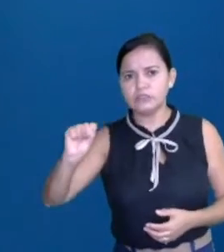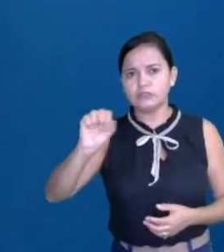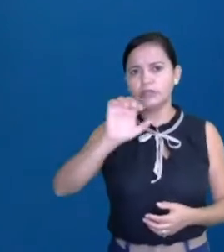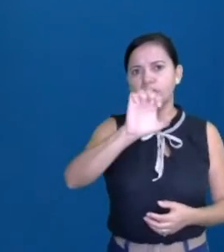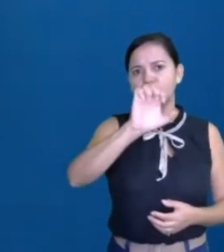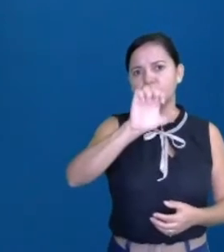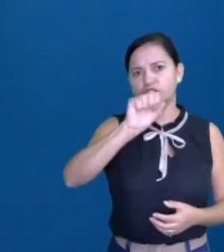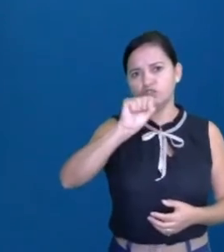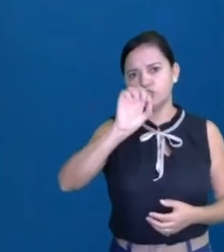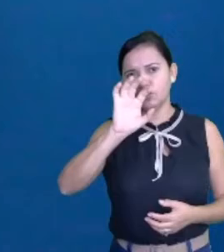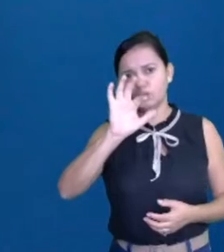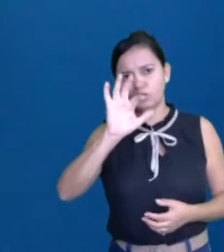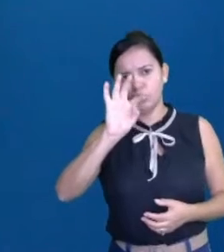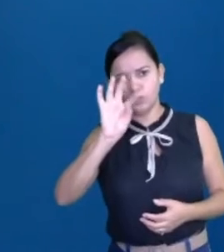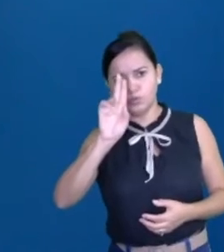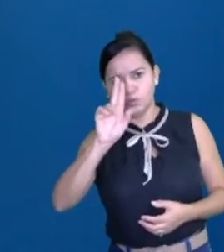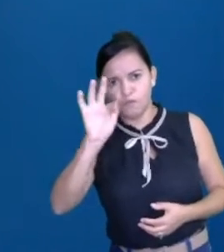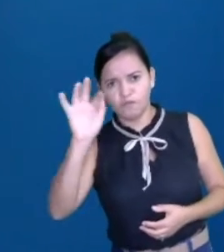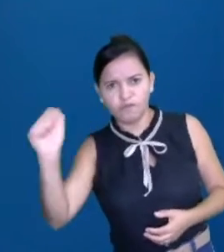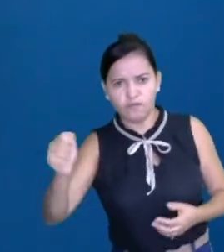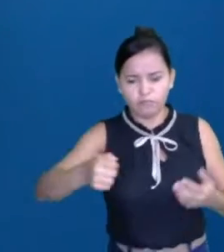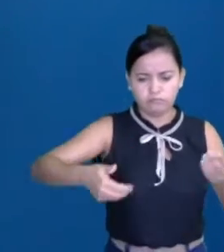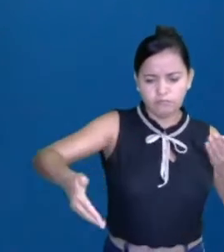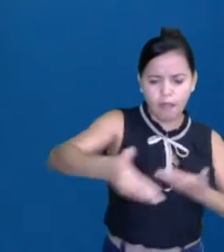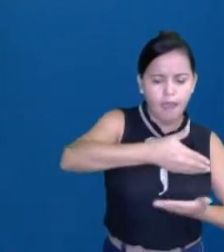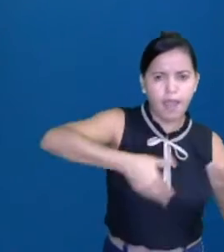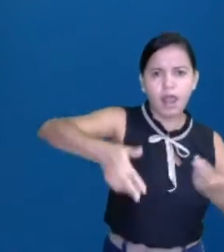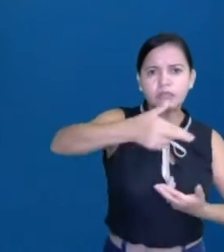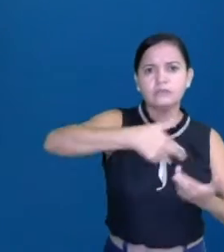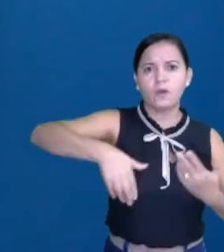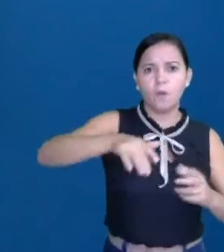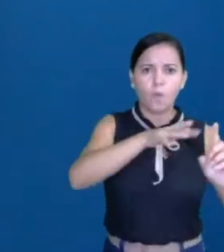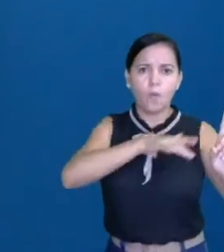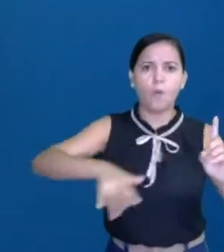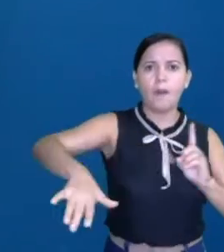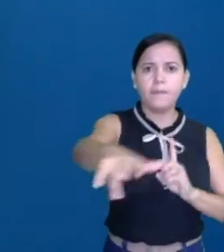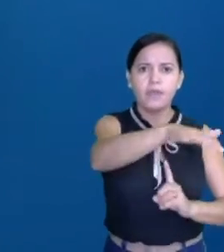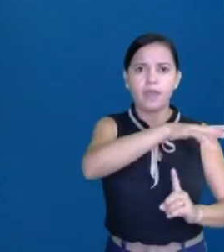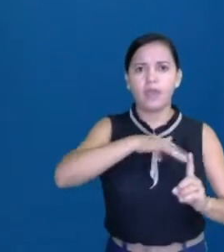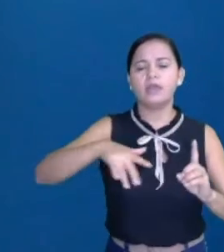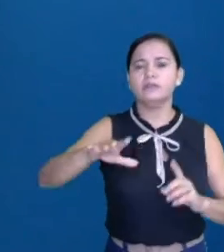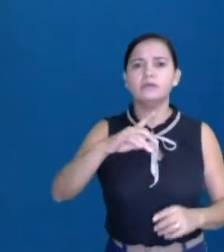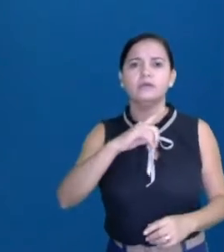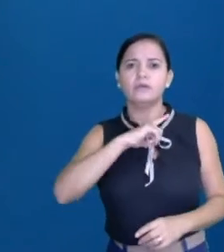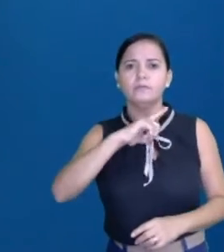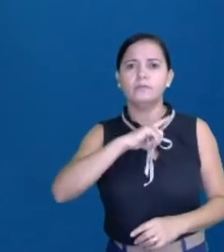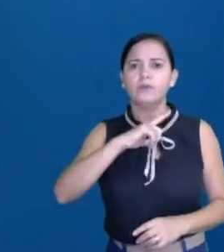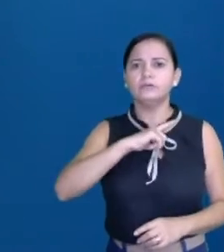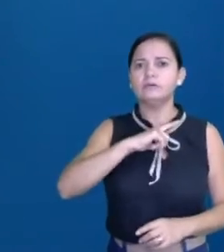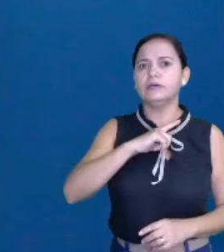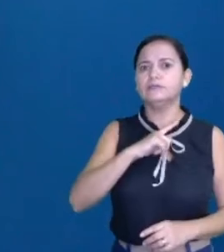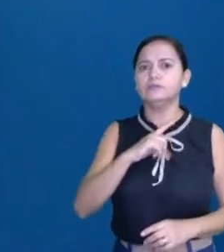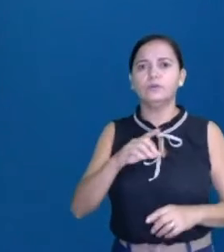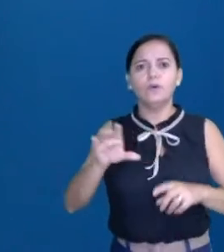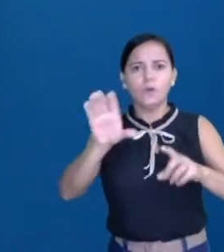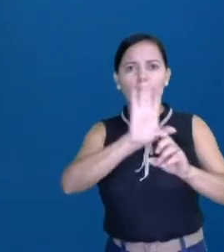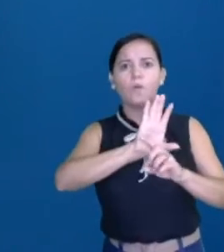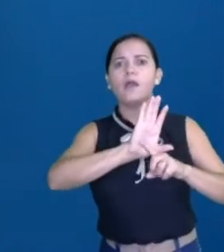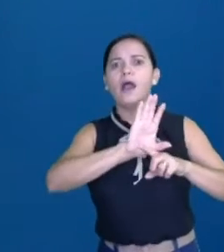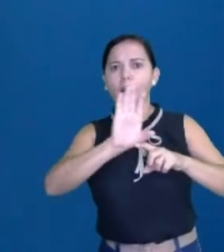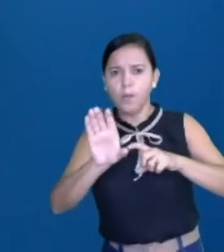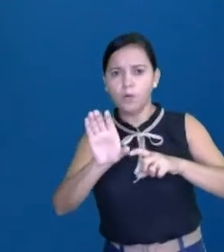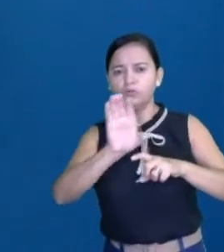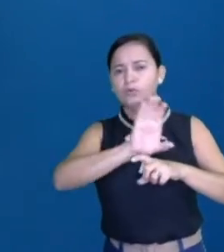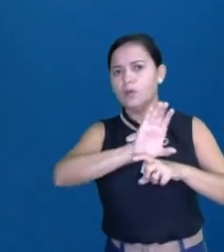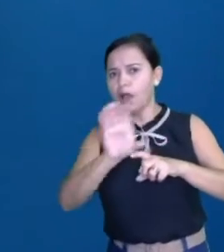relação muito saudável com o ambiente. Por quê? Por causa de um processo que a gente chama lá do ciclo do carbono, que está associado ao chamado